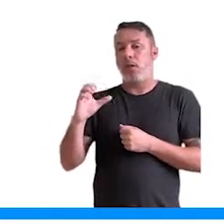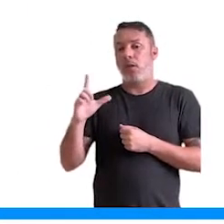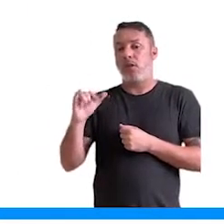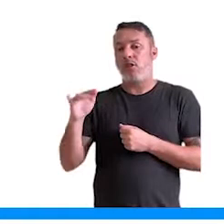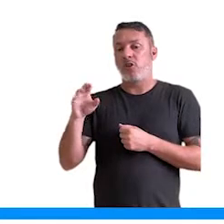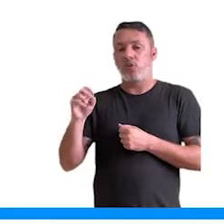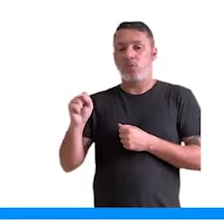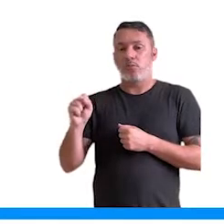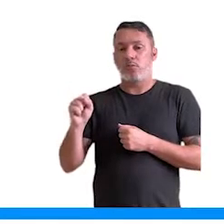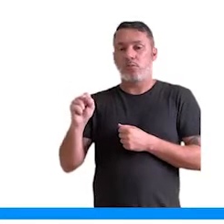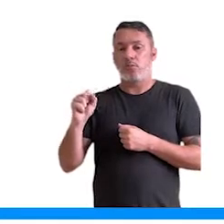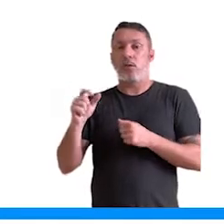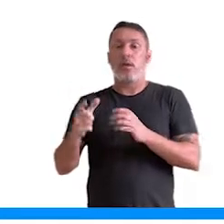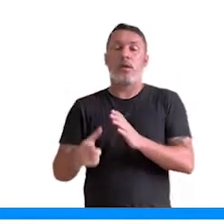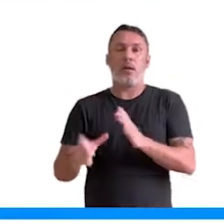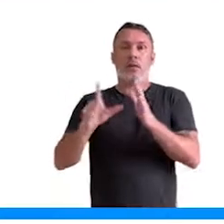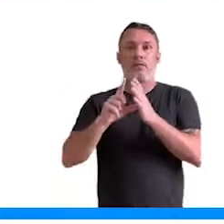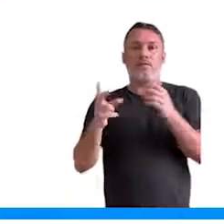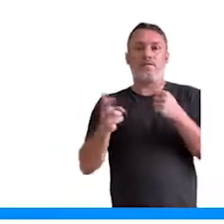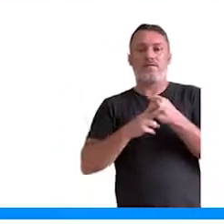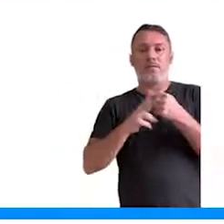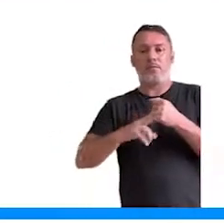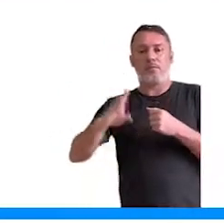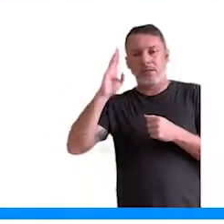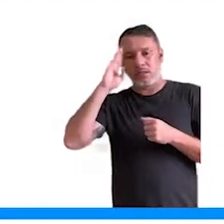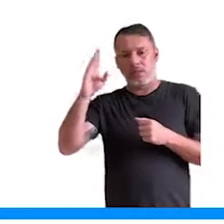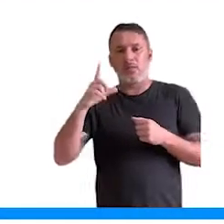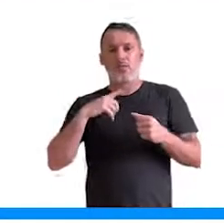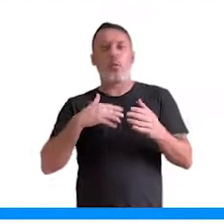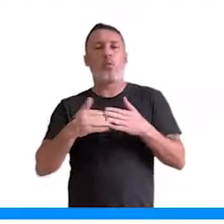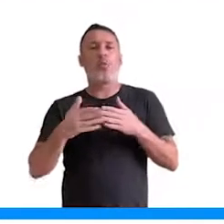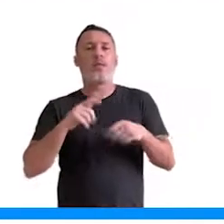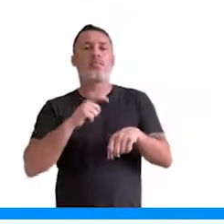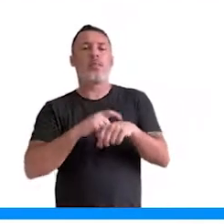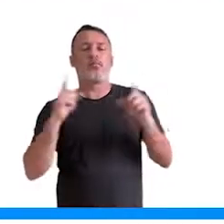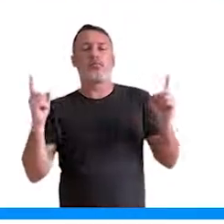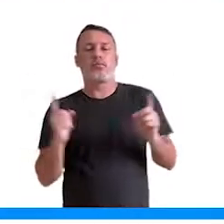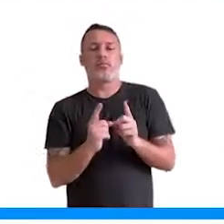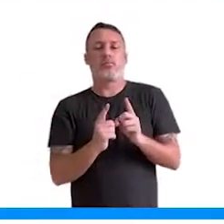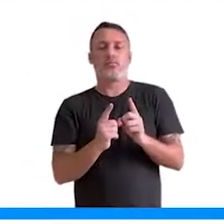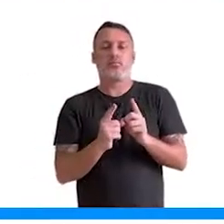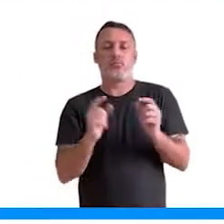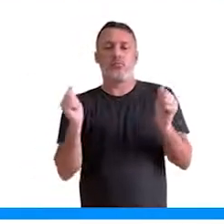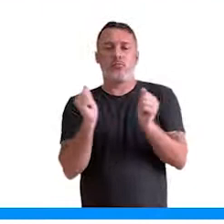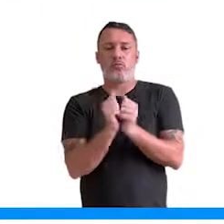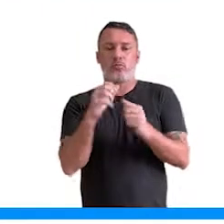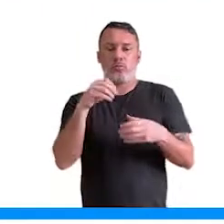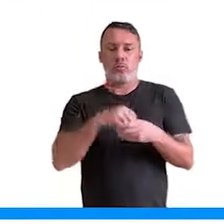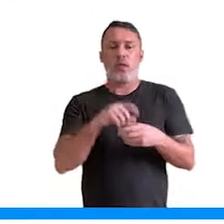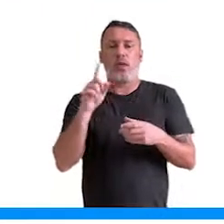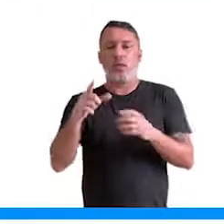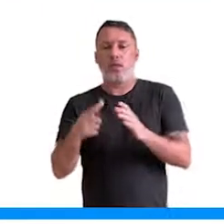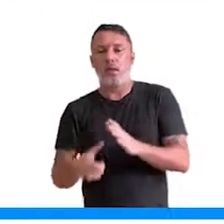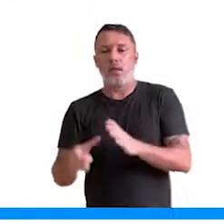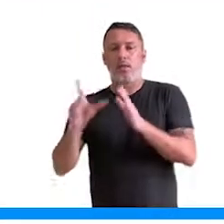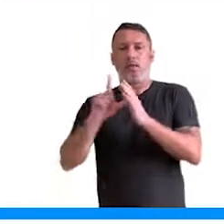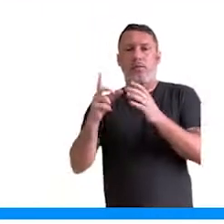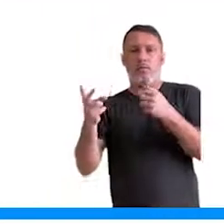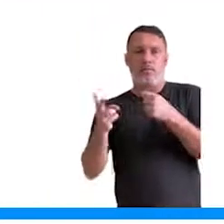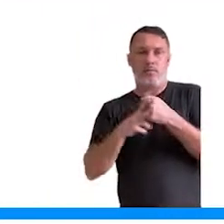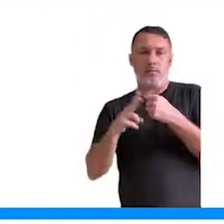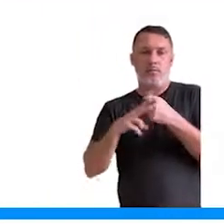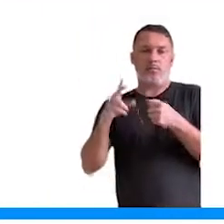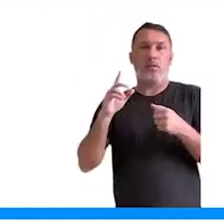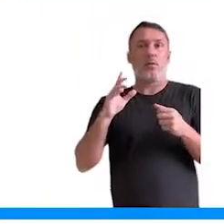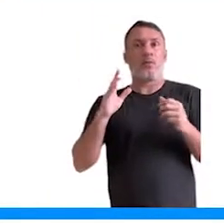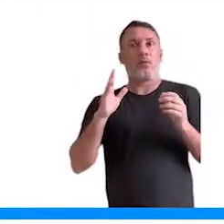quando estiverem conjugados em qualquer tempo do modo indicativo ou subjuntivo. Qualquer tempo ele vai vir antes do